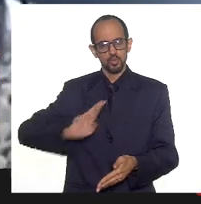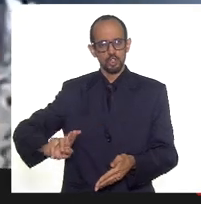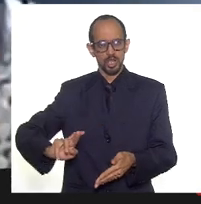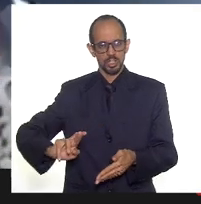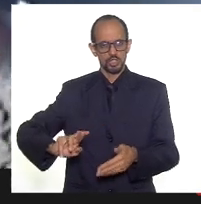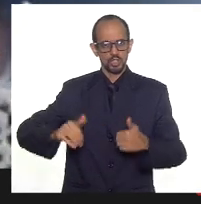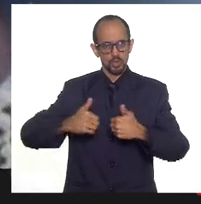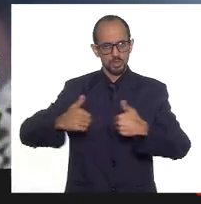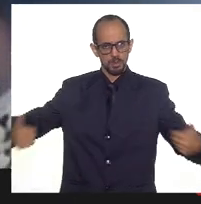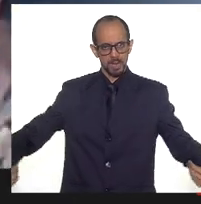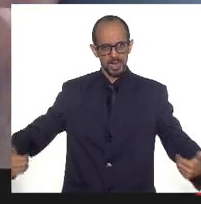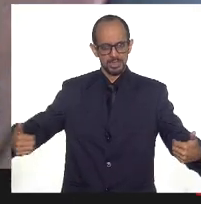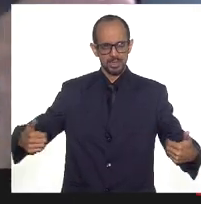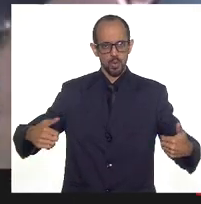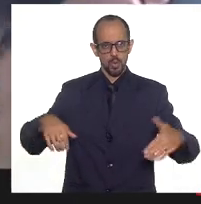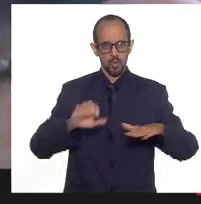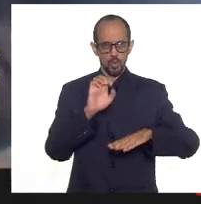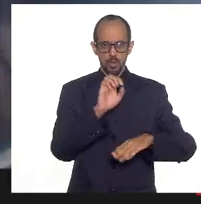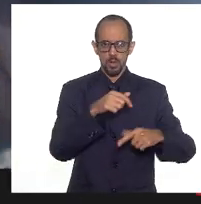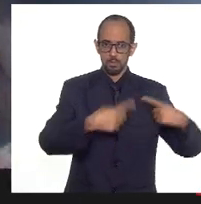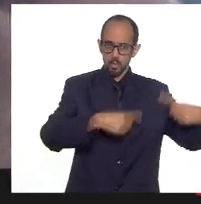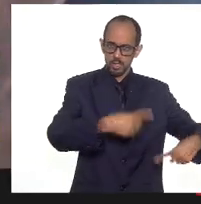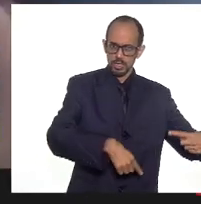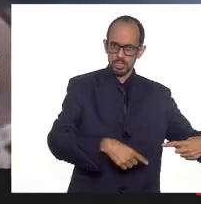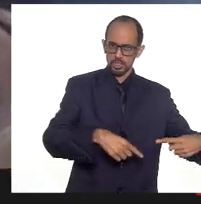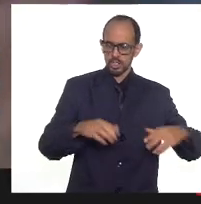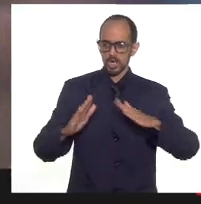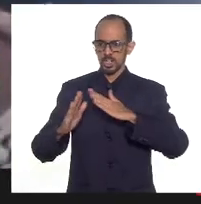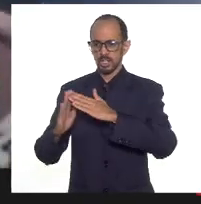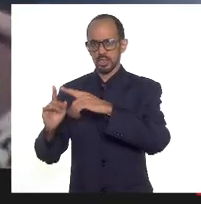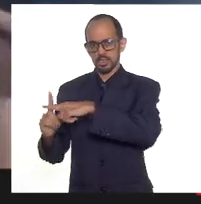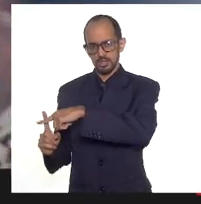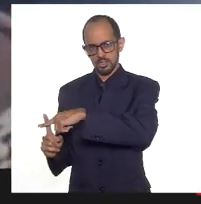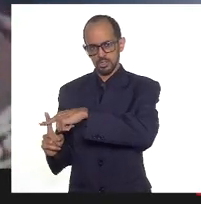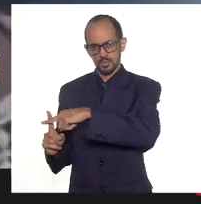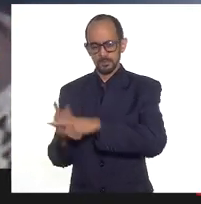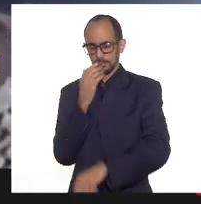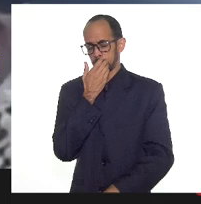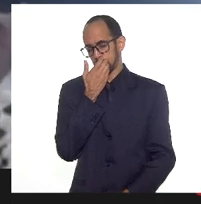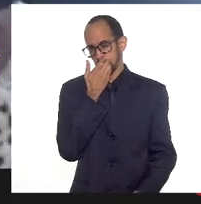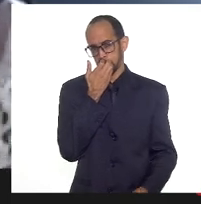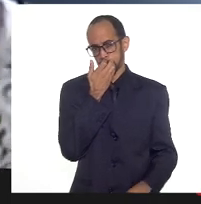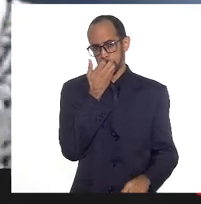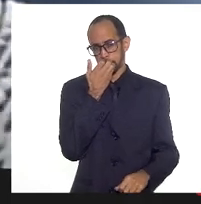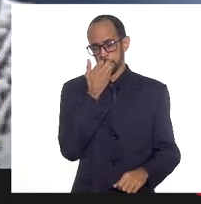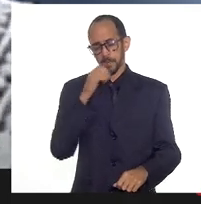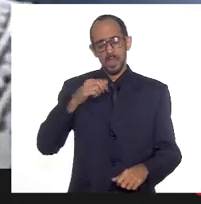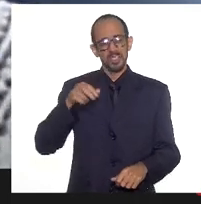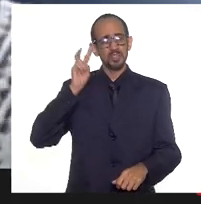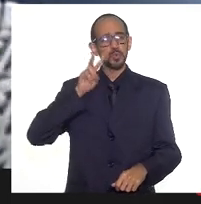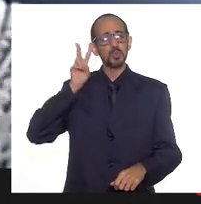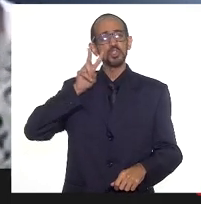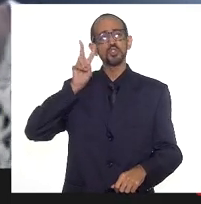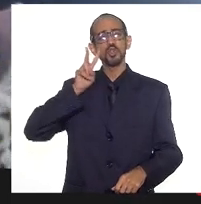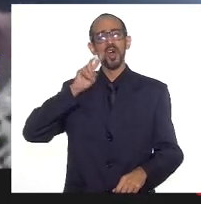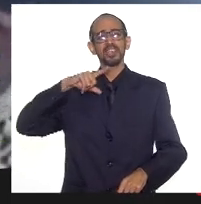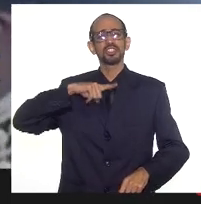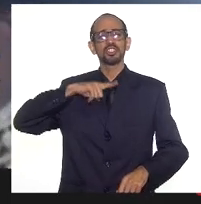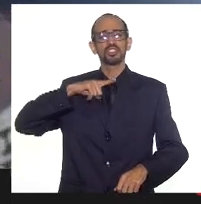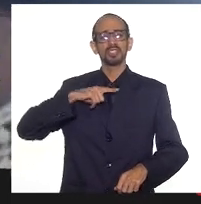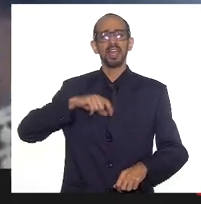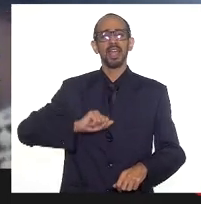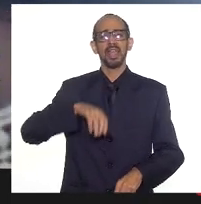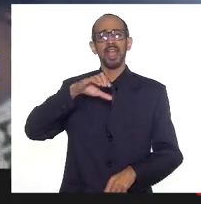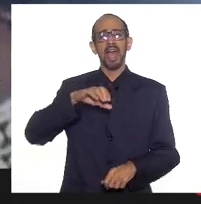separação entre os poderes da igreja, no caso, historicamente, a igreja católica e o Estado brasileiro,